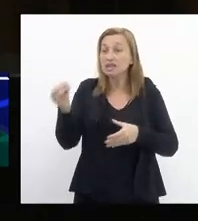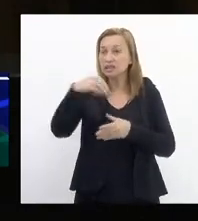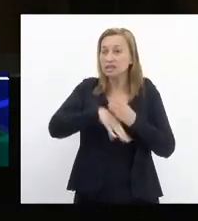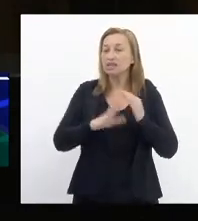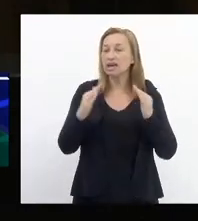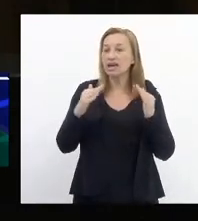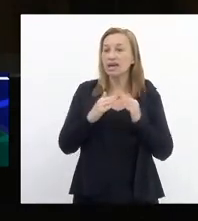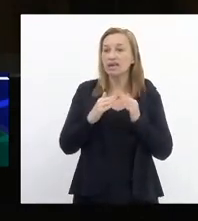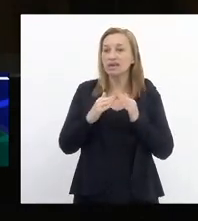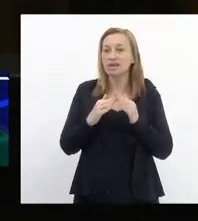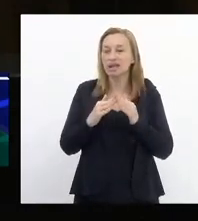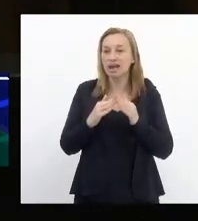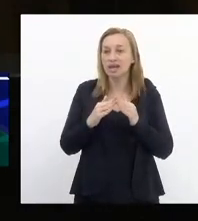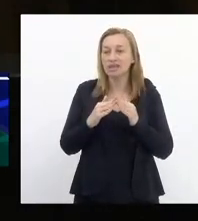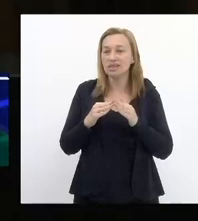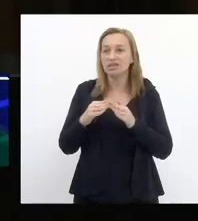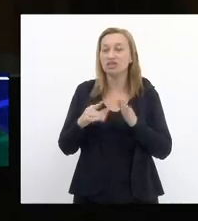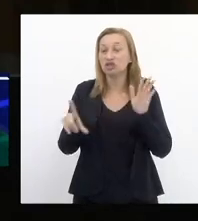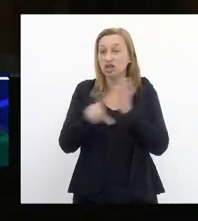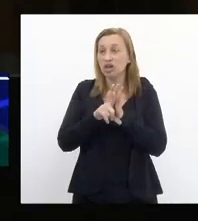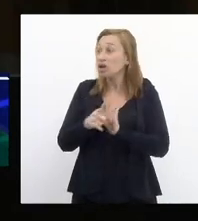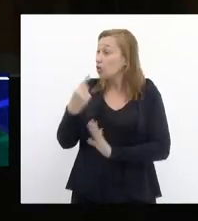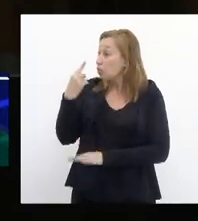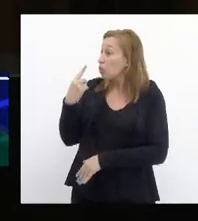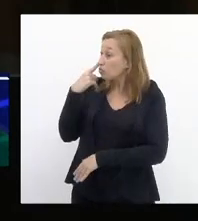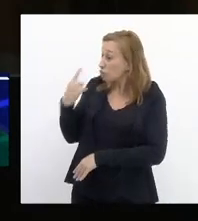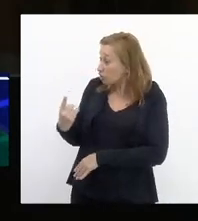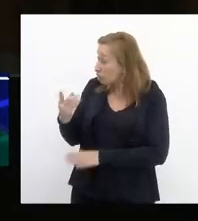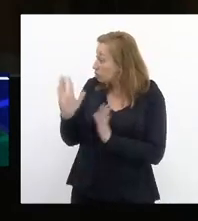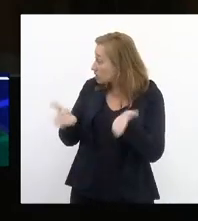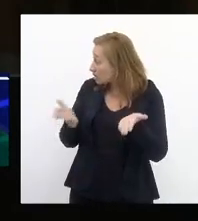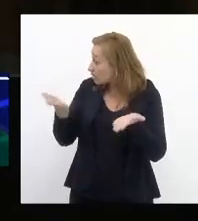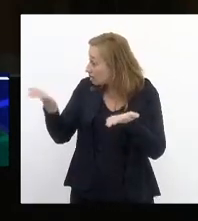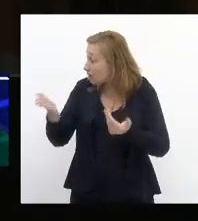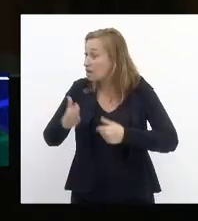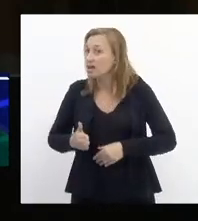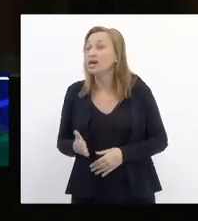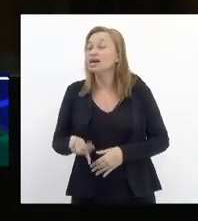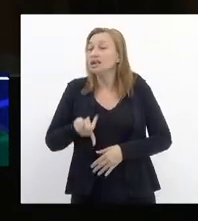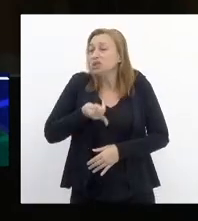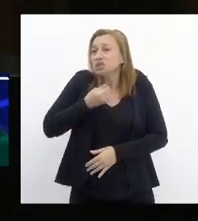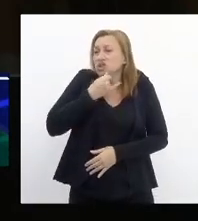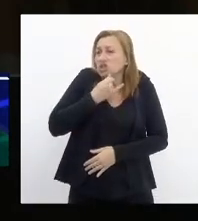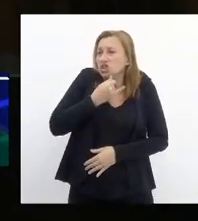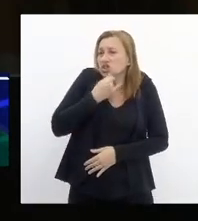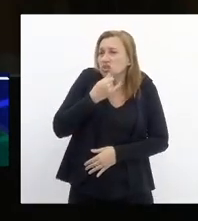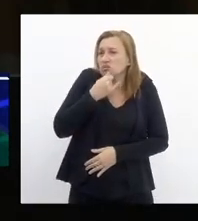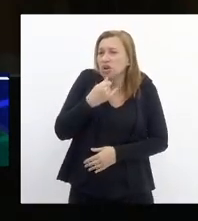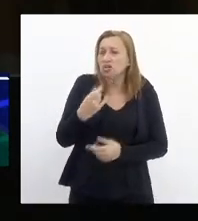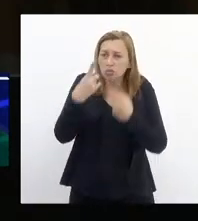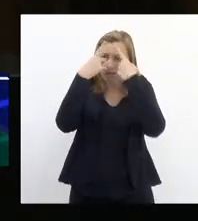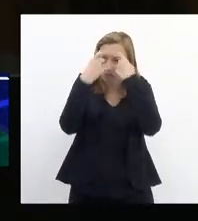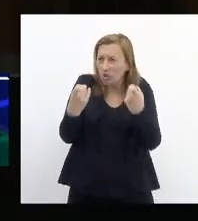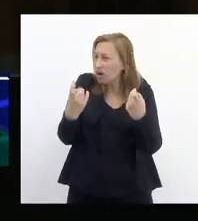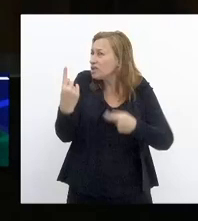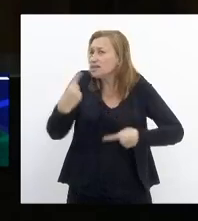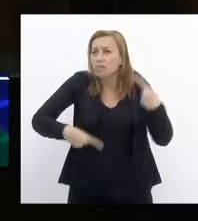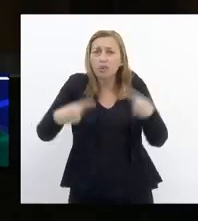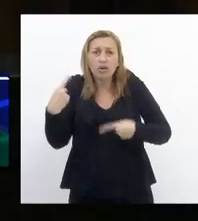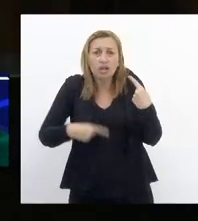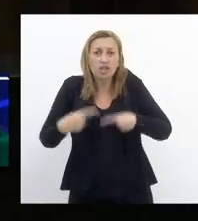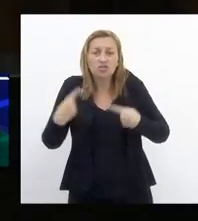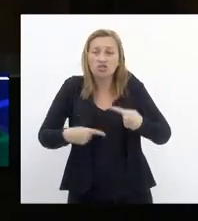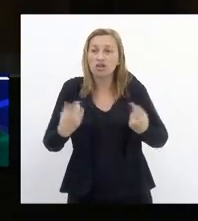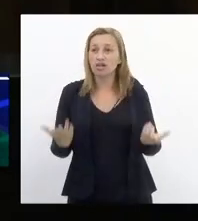casa parlamentar, como que acabamos de assistir aqui, lamentavelmente, com a violência política. E